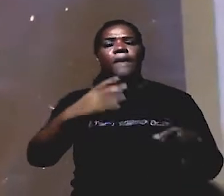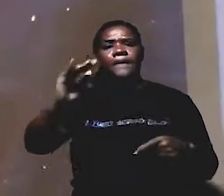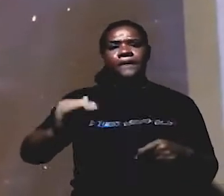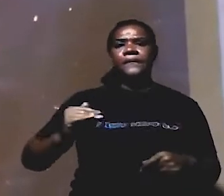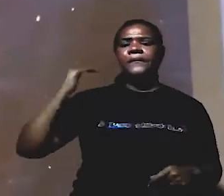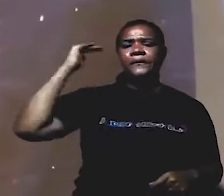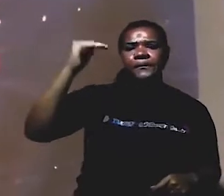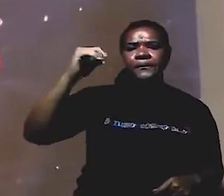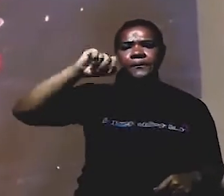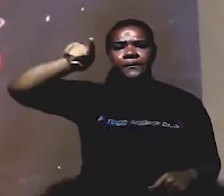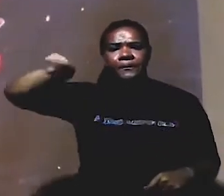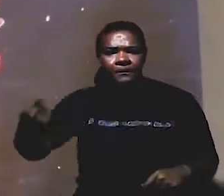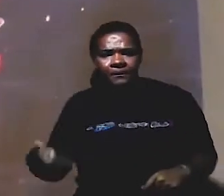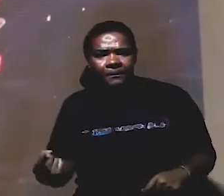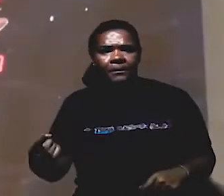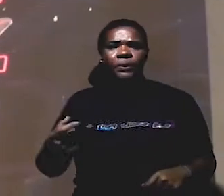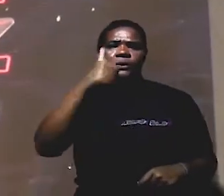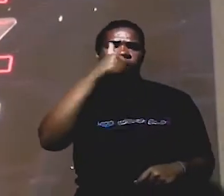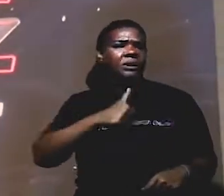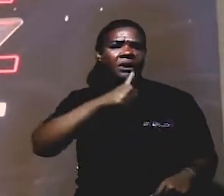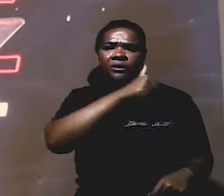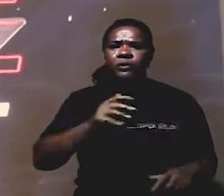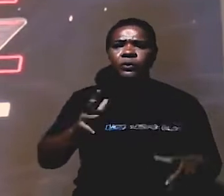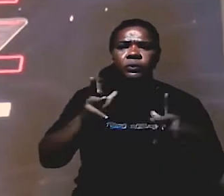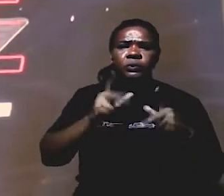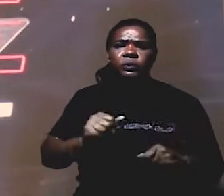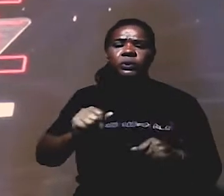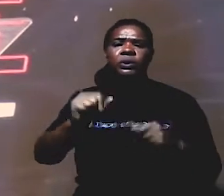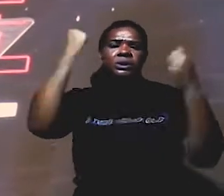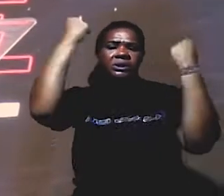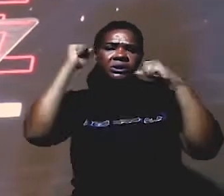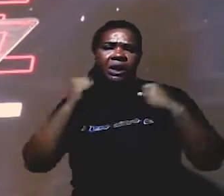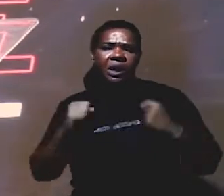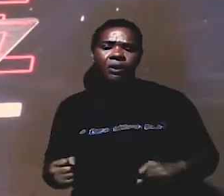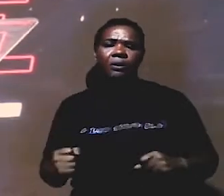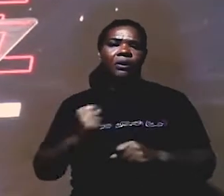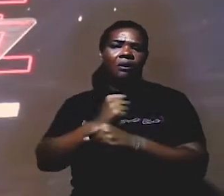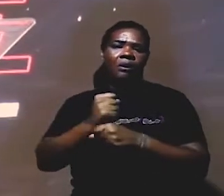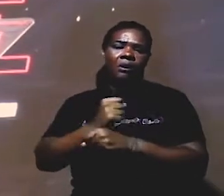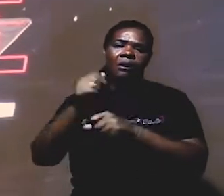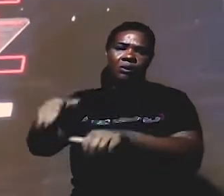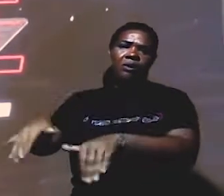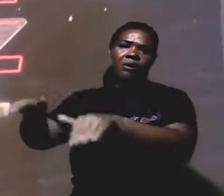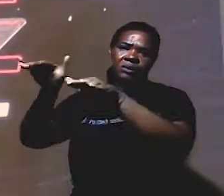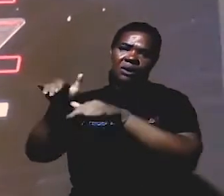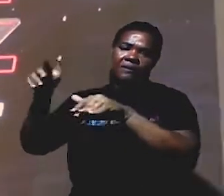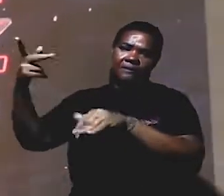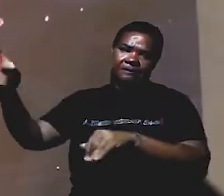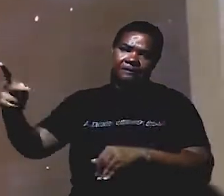maior. 1000 holocaustos sacrificou Salomão naquele altar.